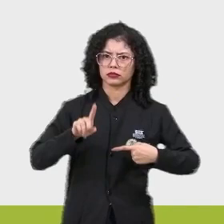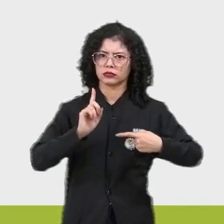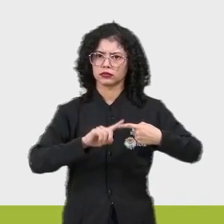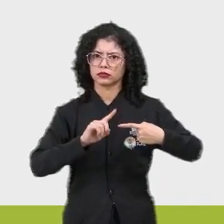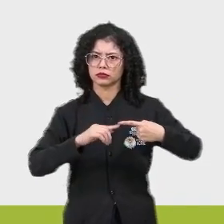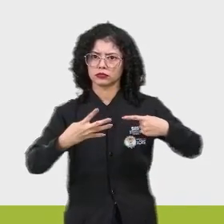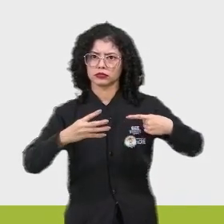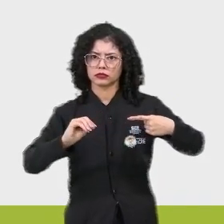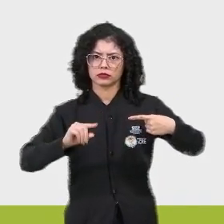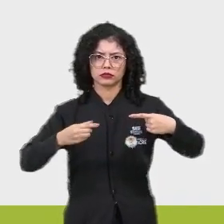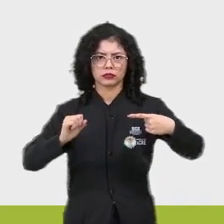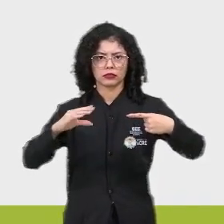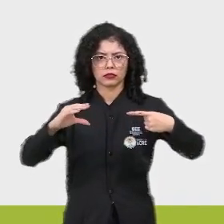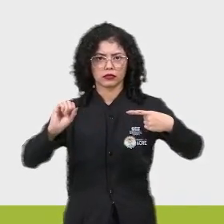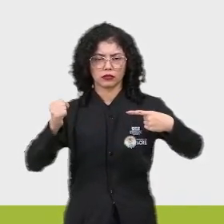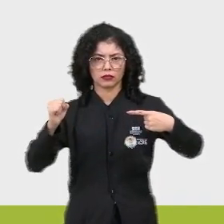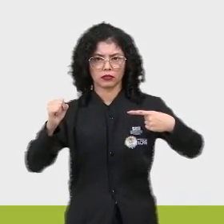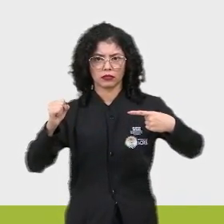massa aproximada de